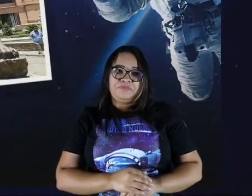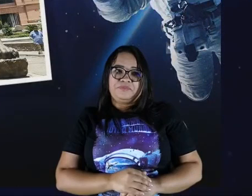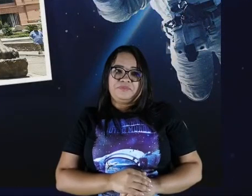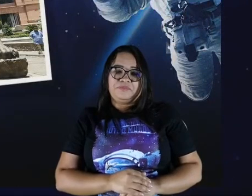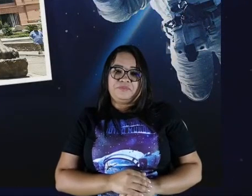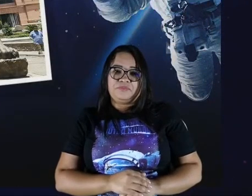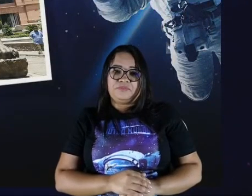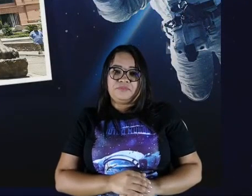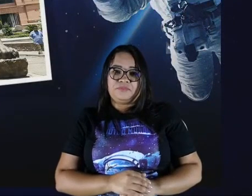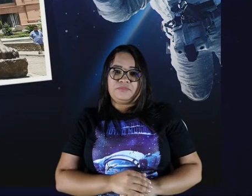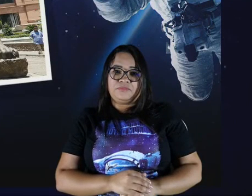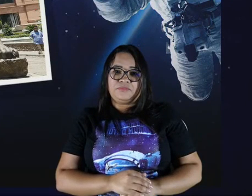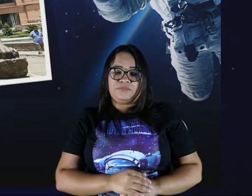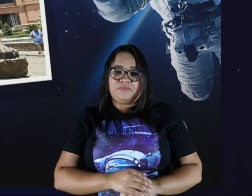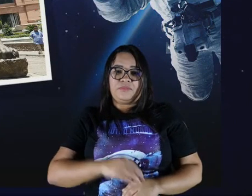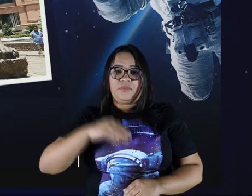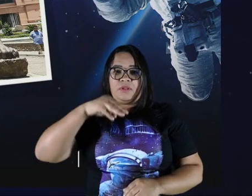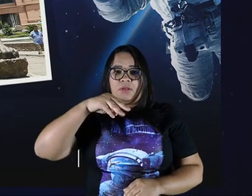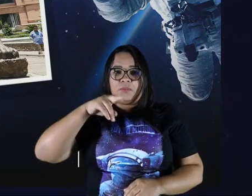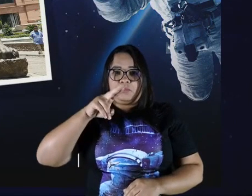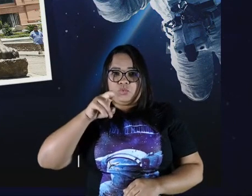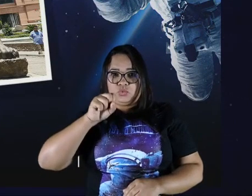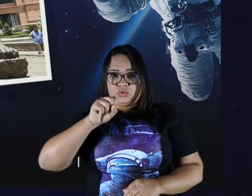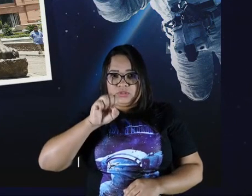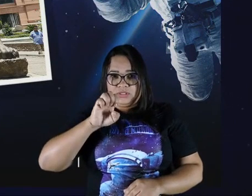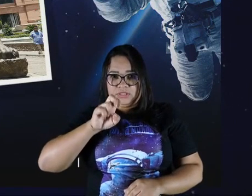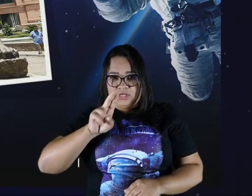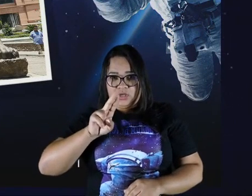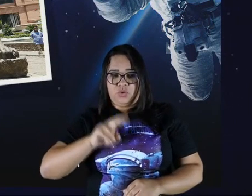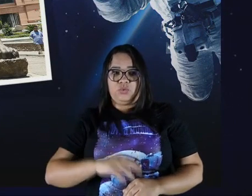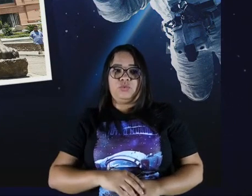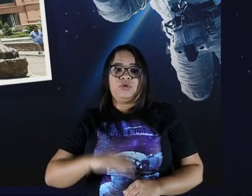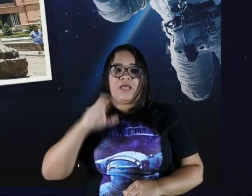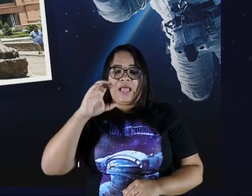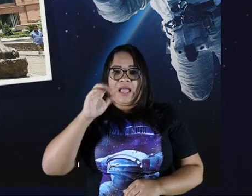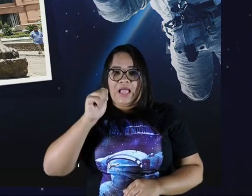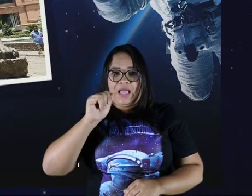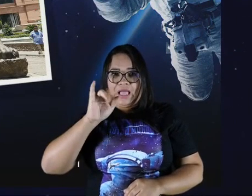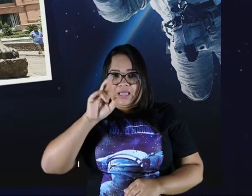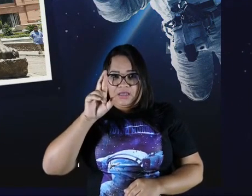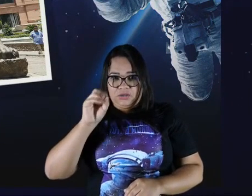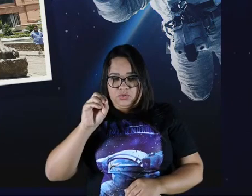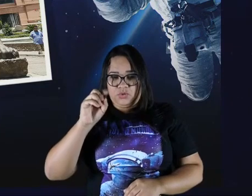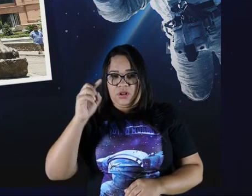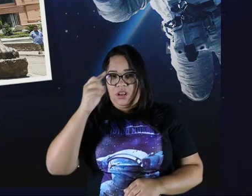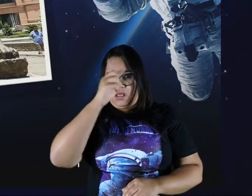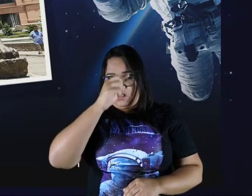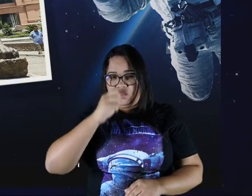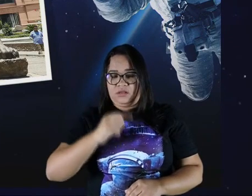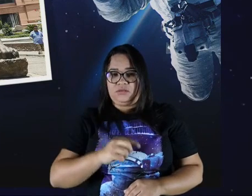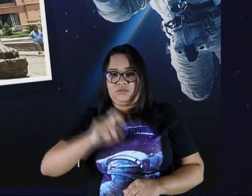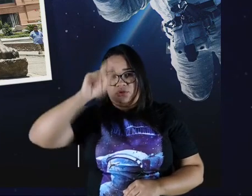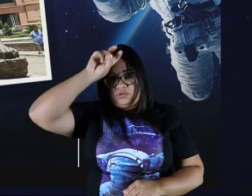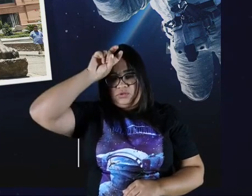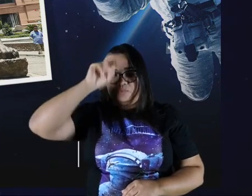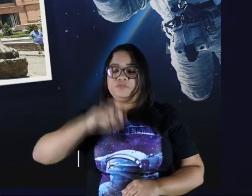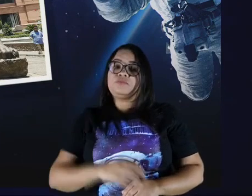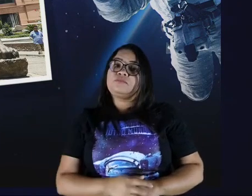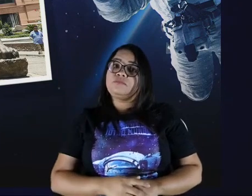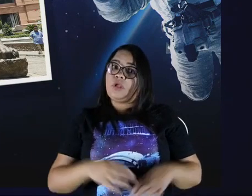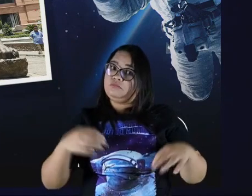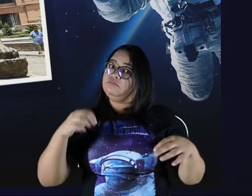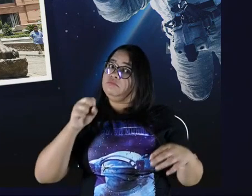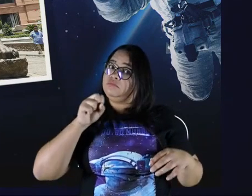do Museu de Cairo. Museu de Cairo. Moisés